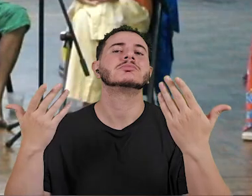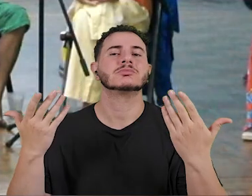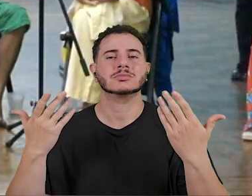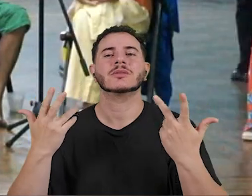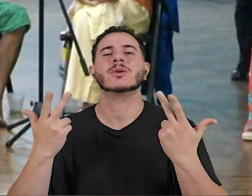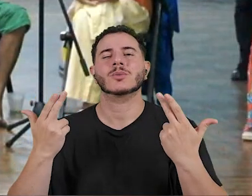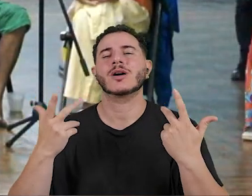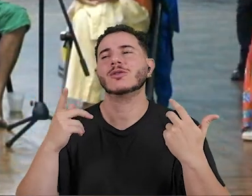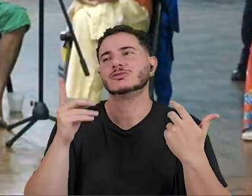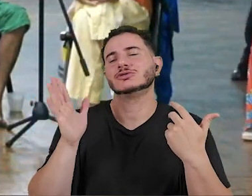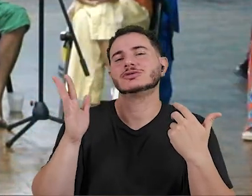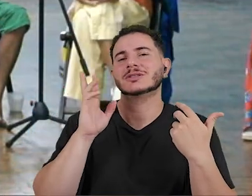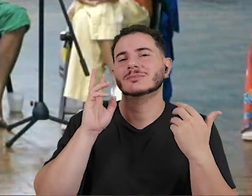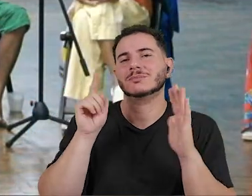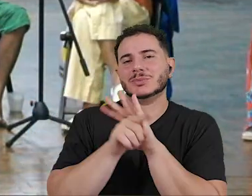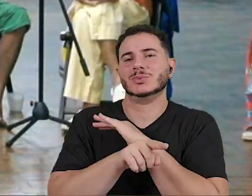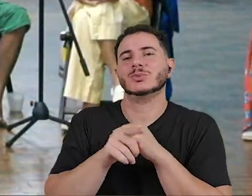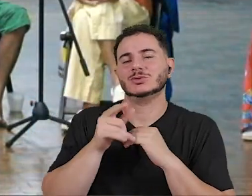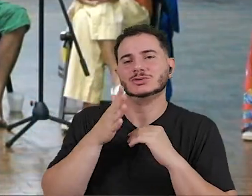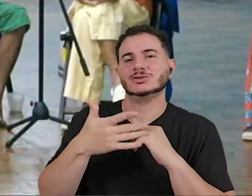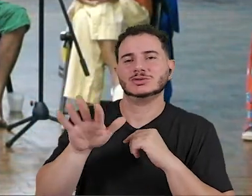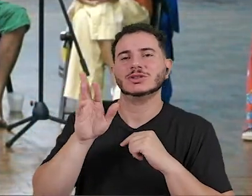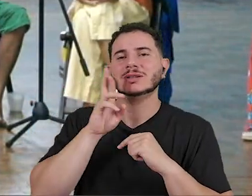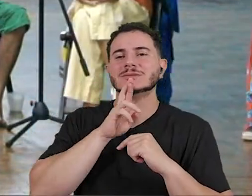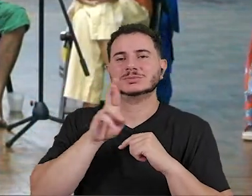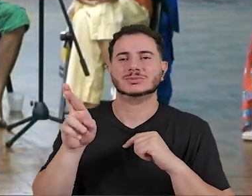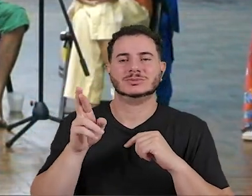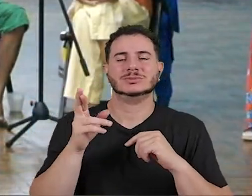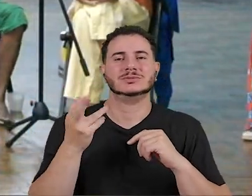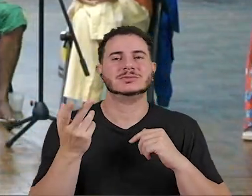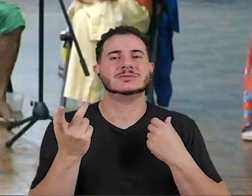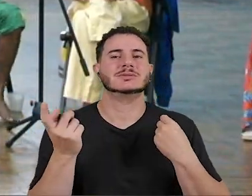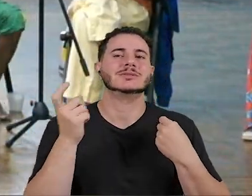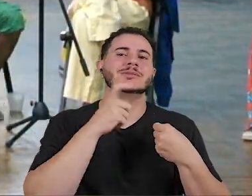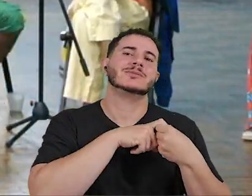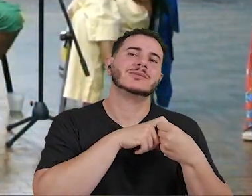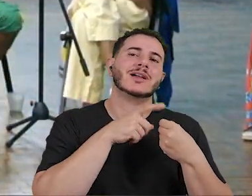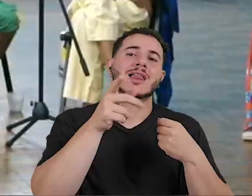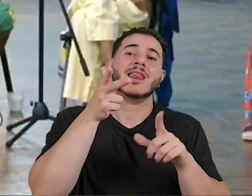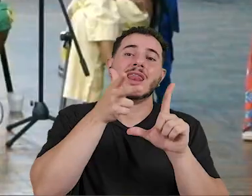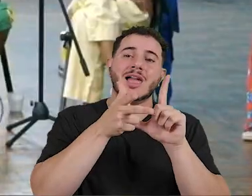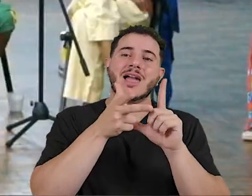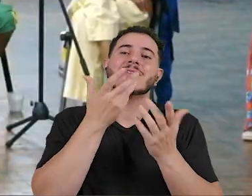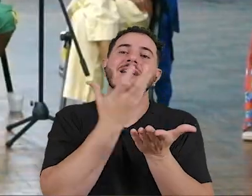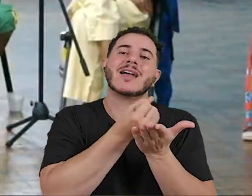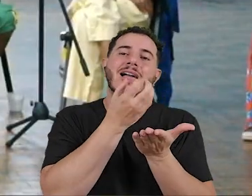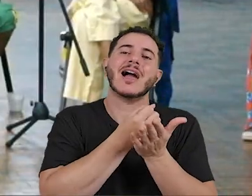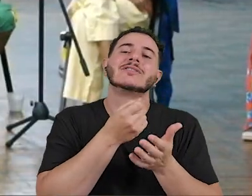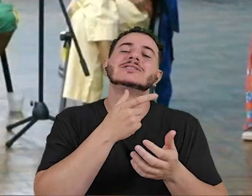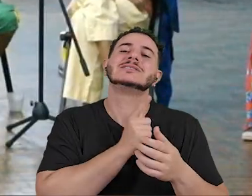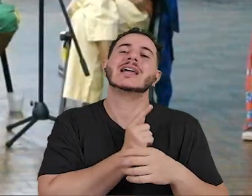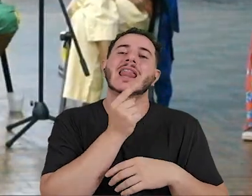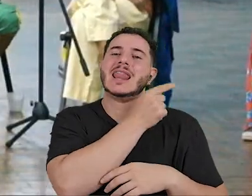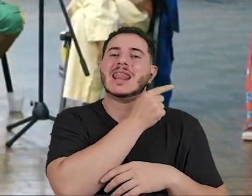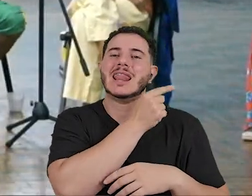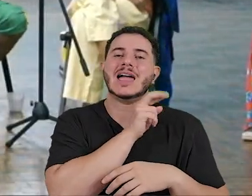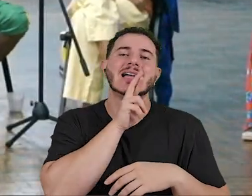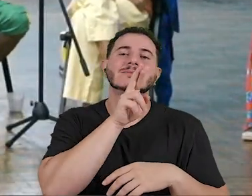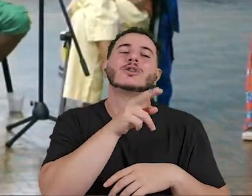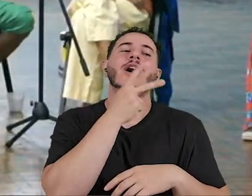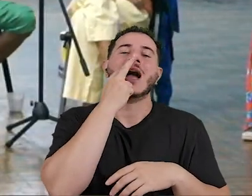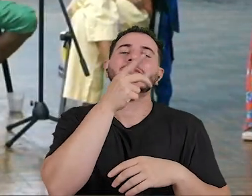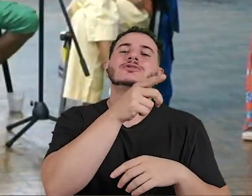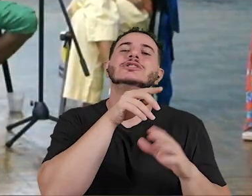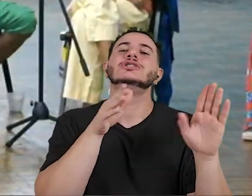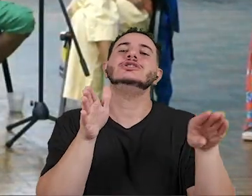tem que voltar um pouco a live lá, vai falar a resposta. Que chegou depois, tá? Mas ele perguntou se tem toada nova para esse ano,